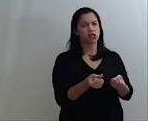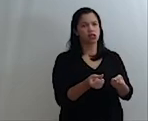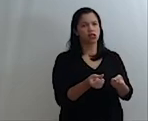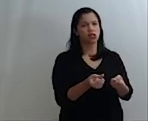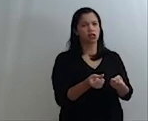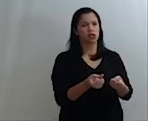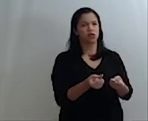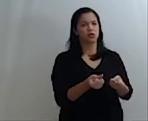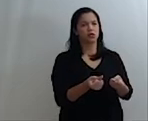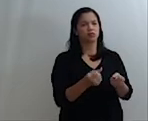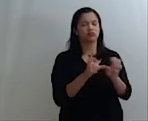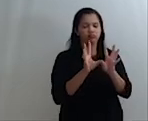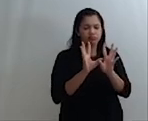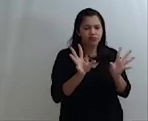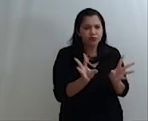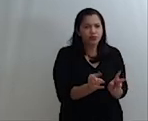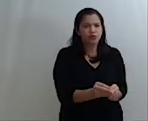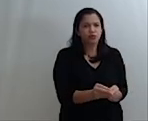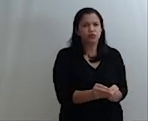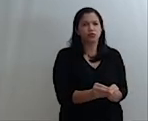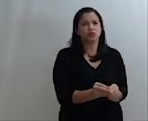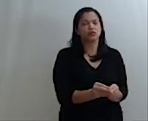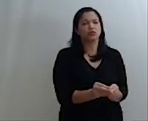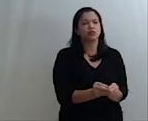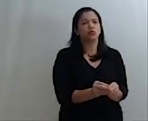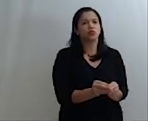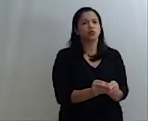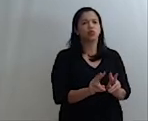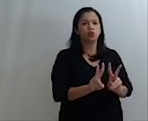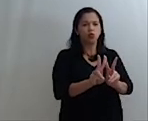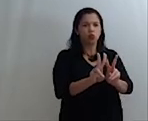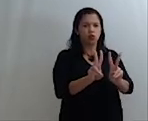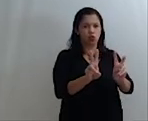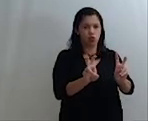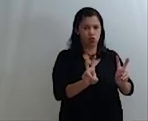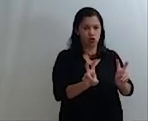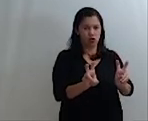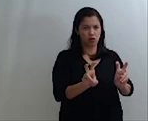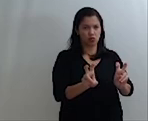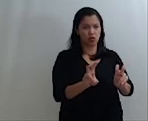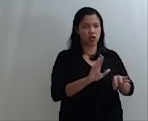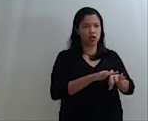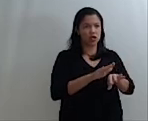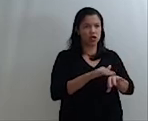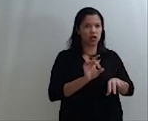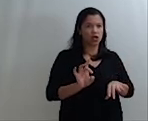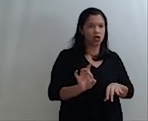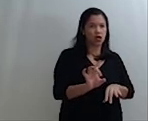maneira resumida a a questão enfim trazer as suas argumentações no no tempo